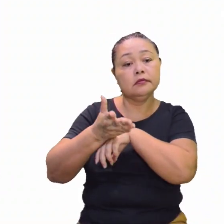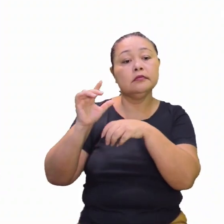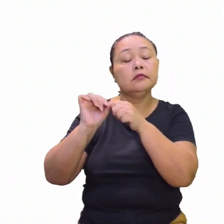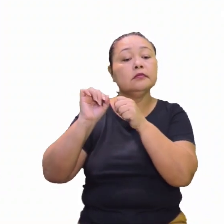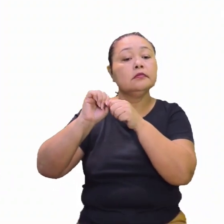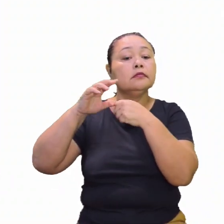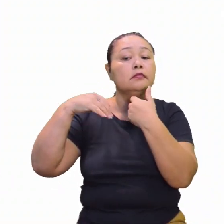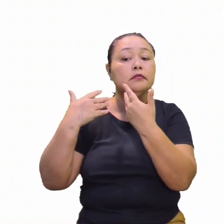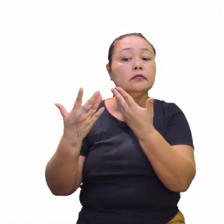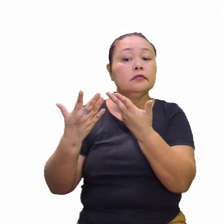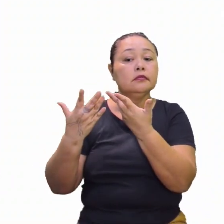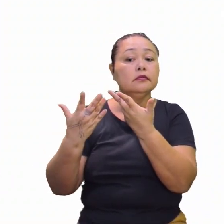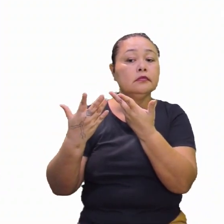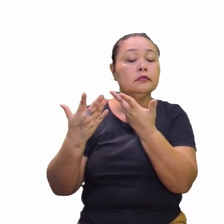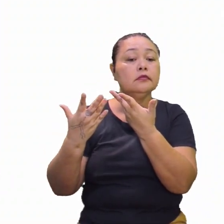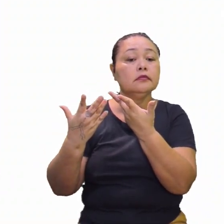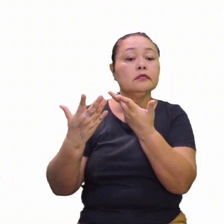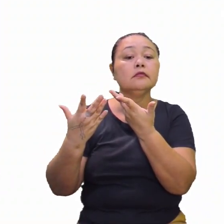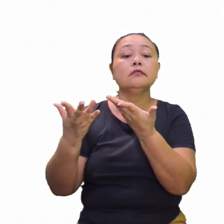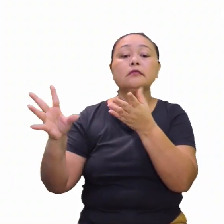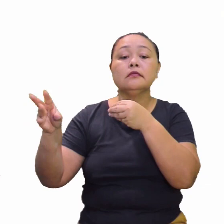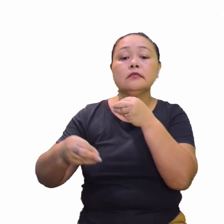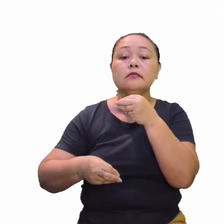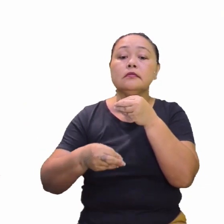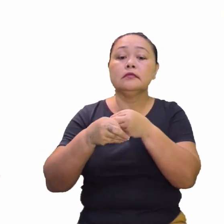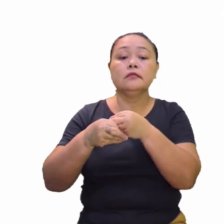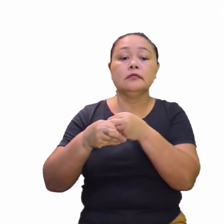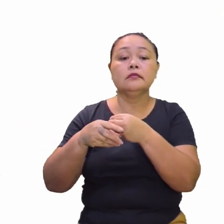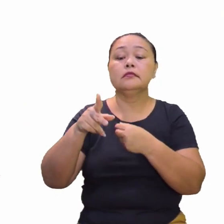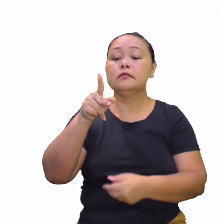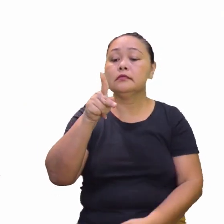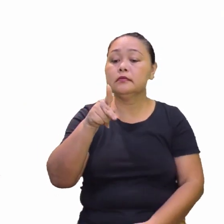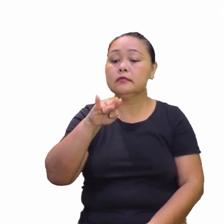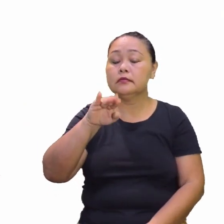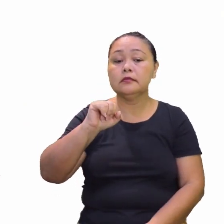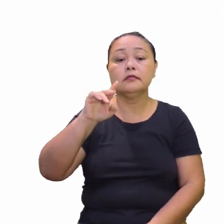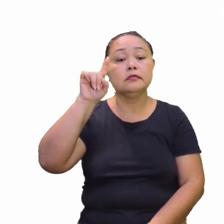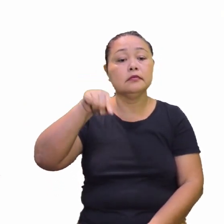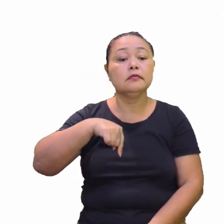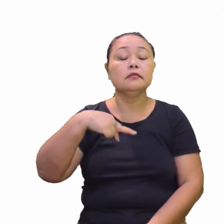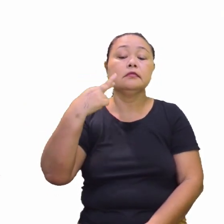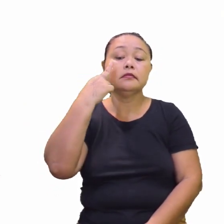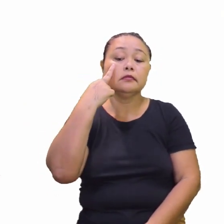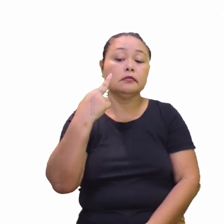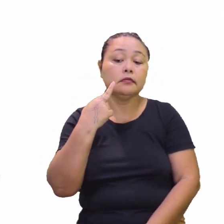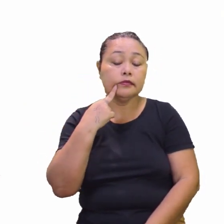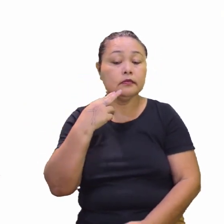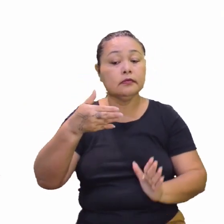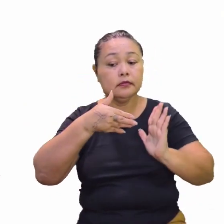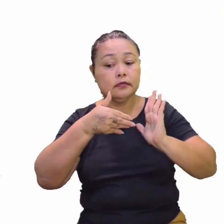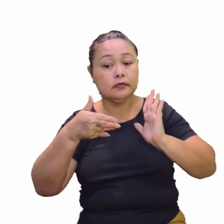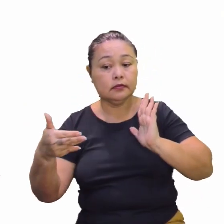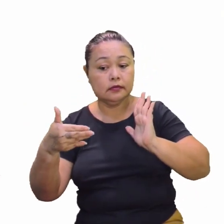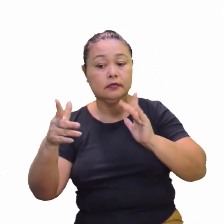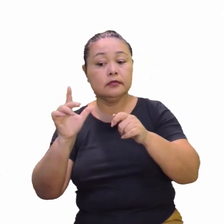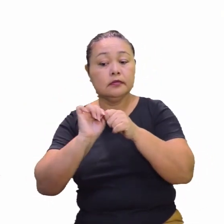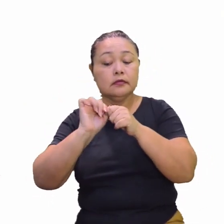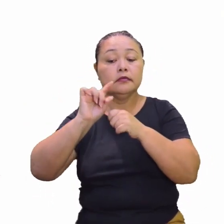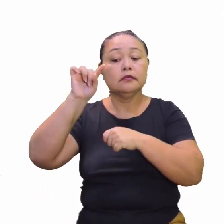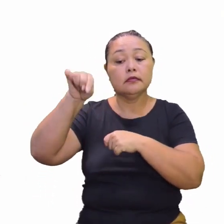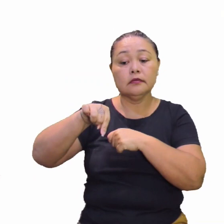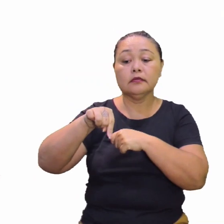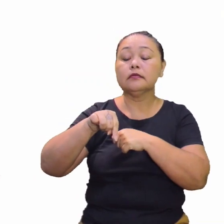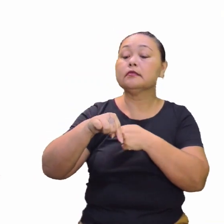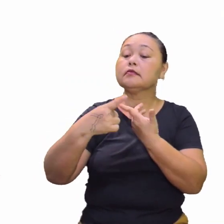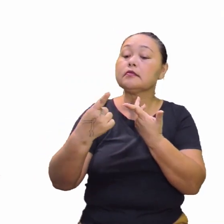participação das atividades agora no valor adicionado bruto do PIB de Rondônia, período de 2018 a